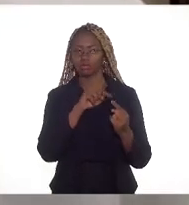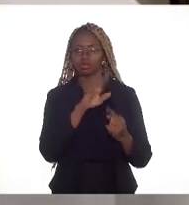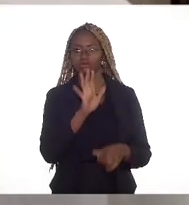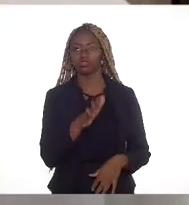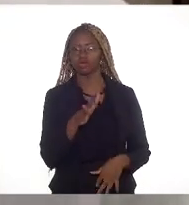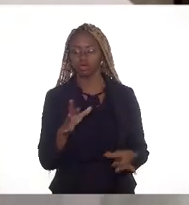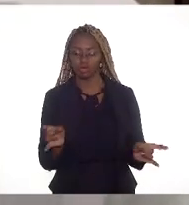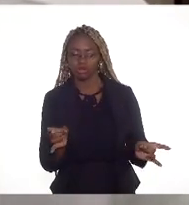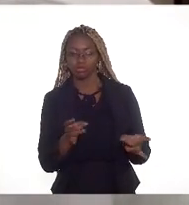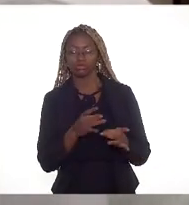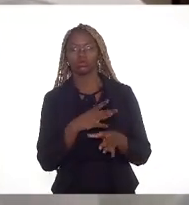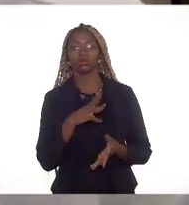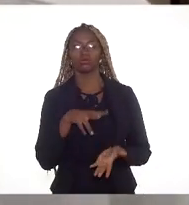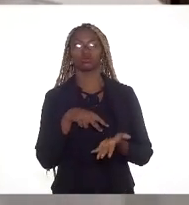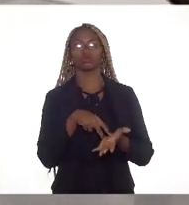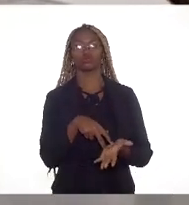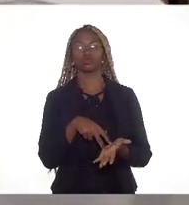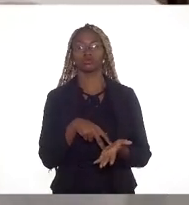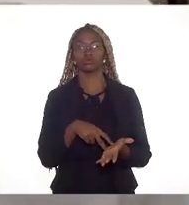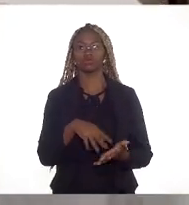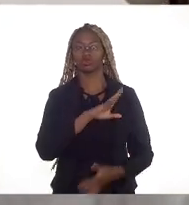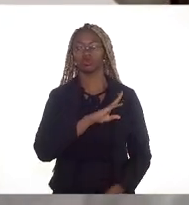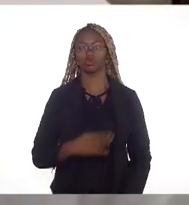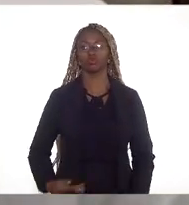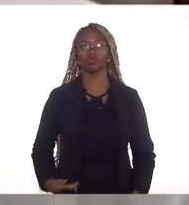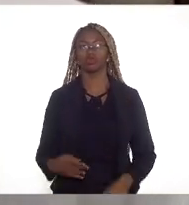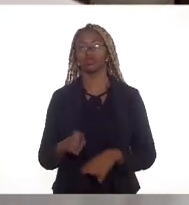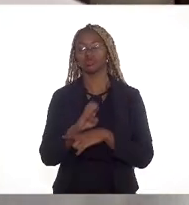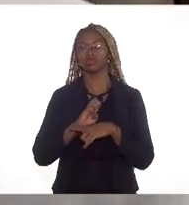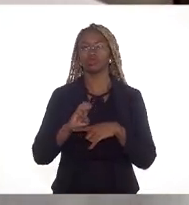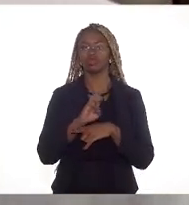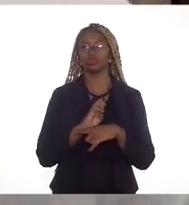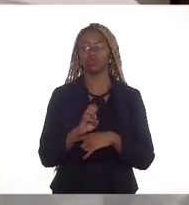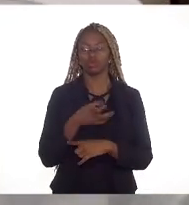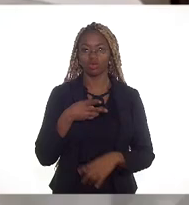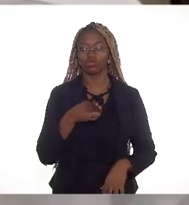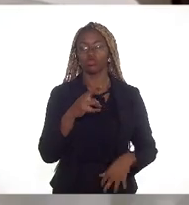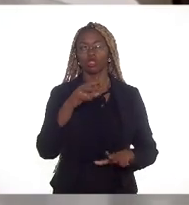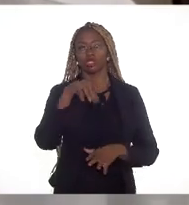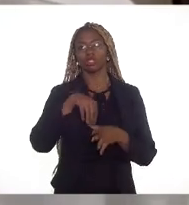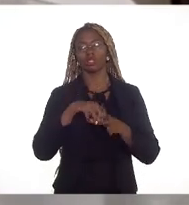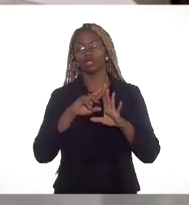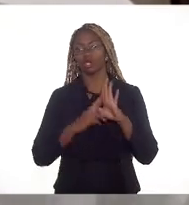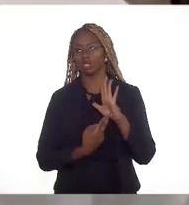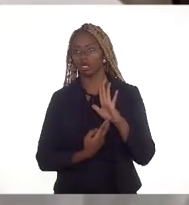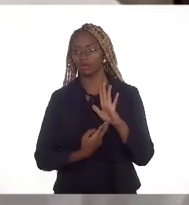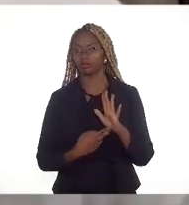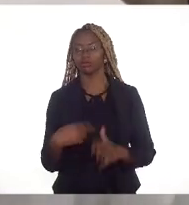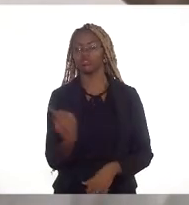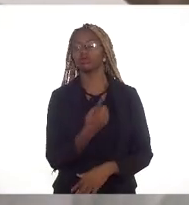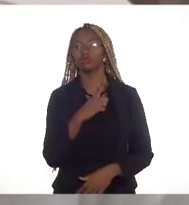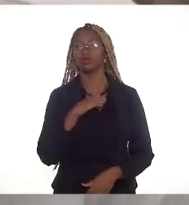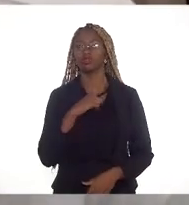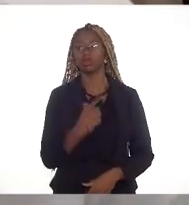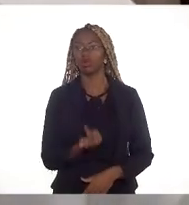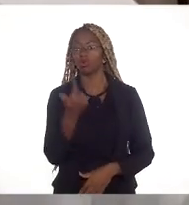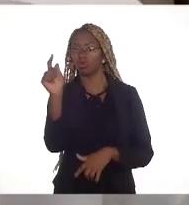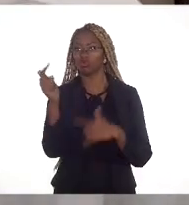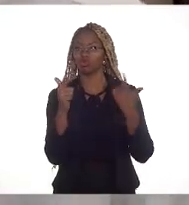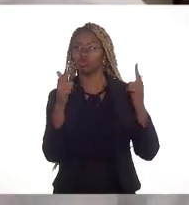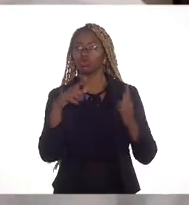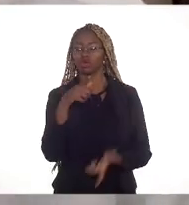estabelecidas para o governo do Estado para se manter dentro do regime. Nós vamos ter outras obrigações a